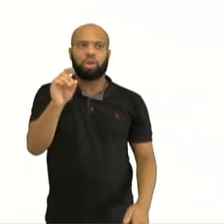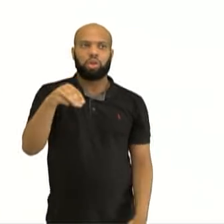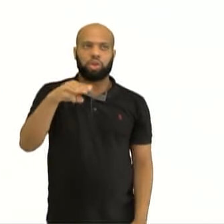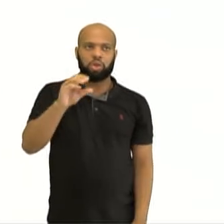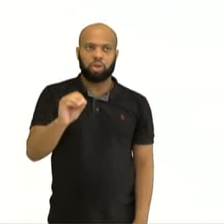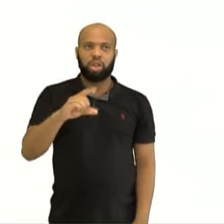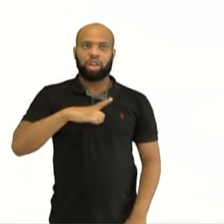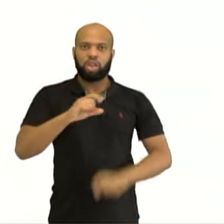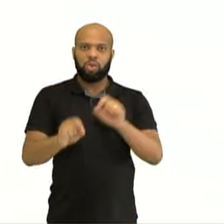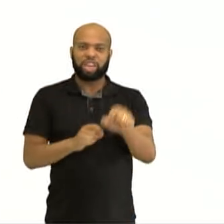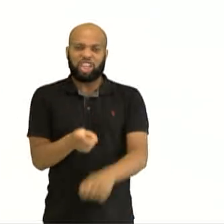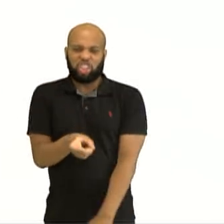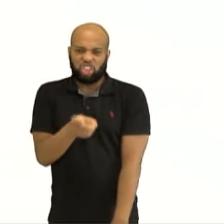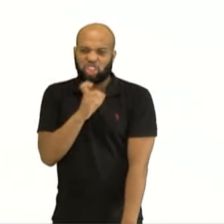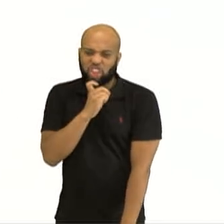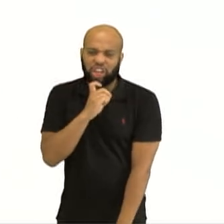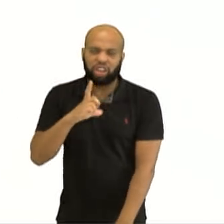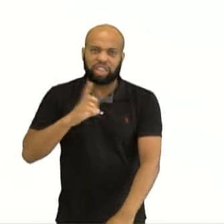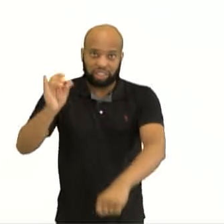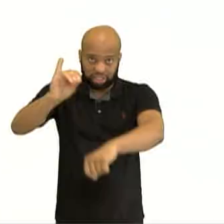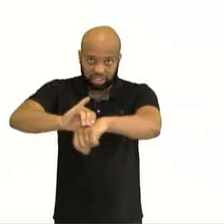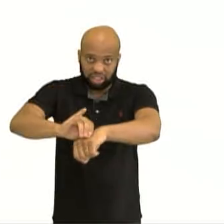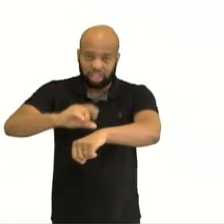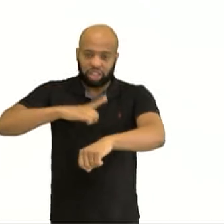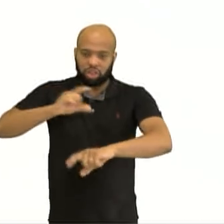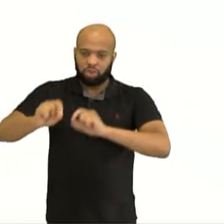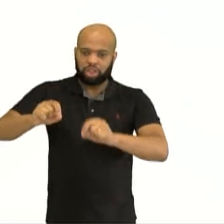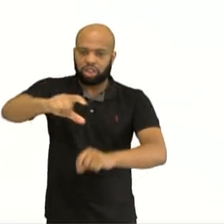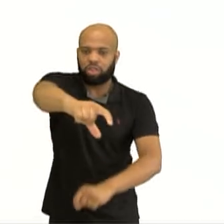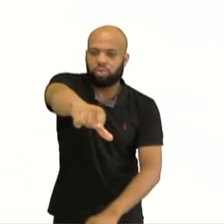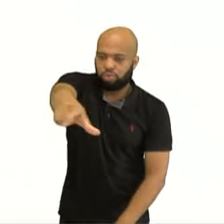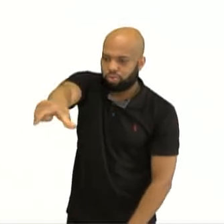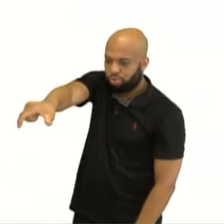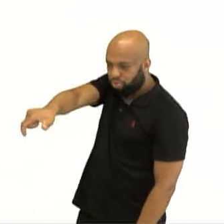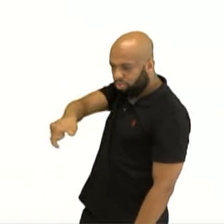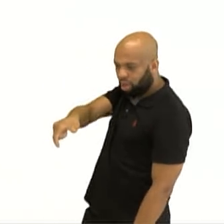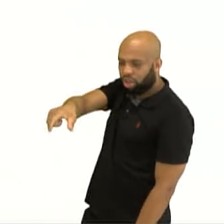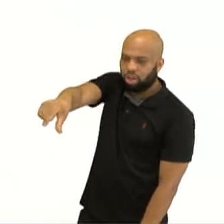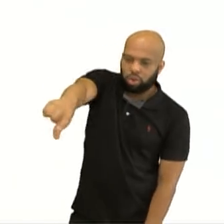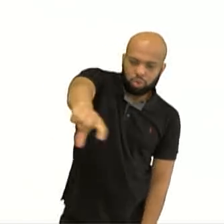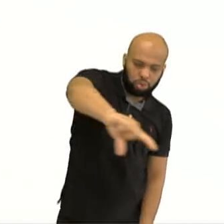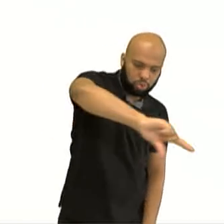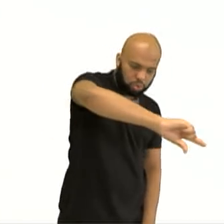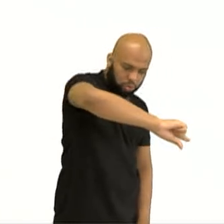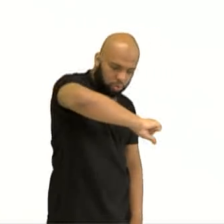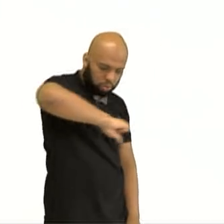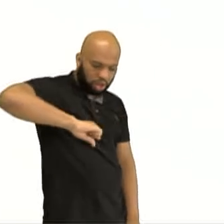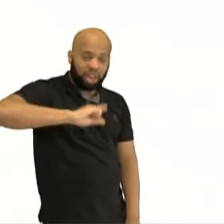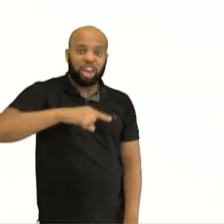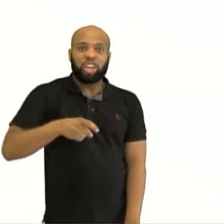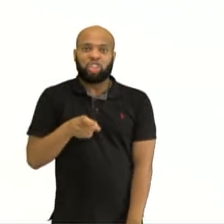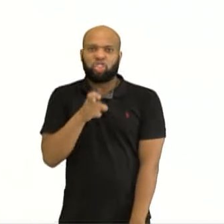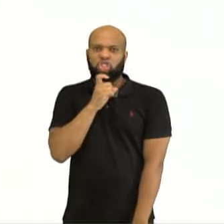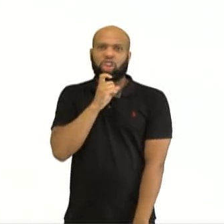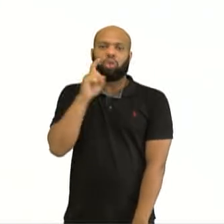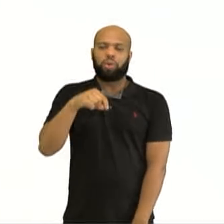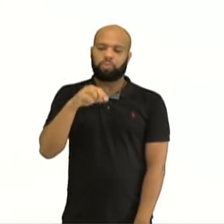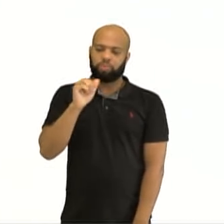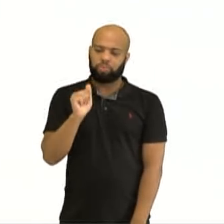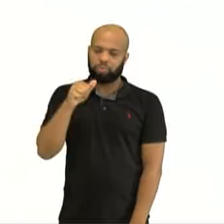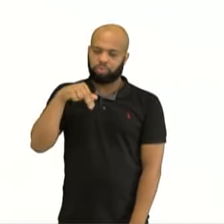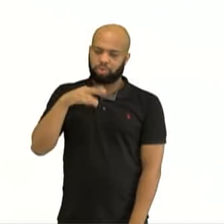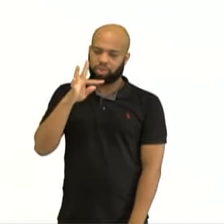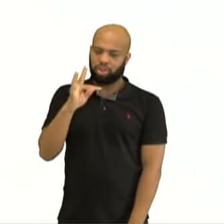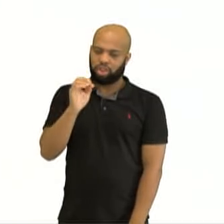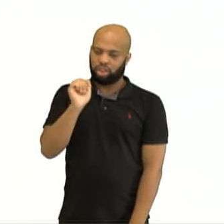no centro. Nas bordas estaria uma muralha de gelo, a Antártida. A região atuaria como